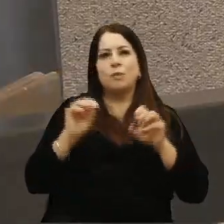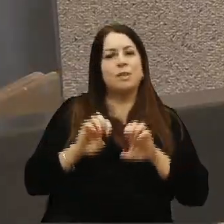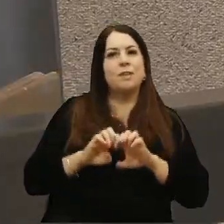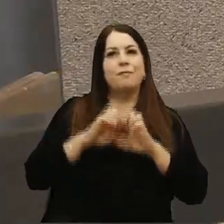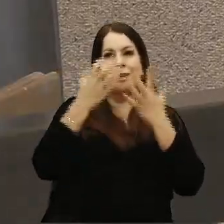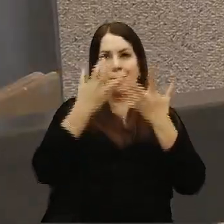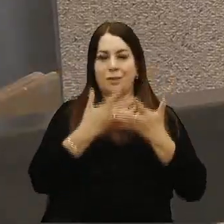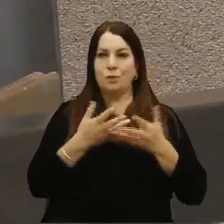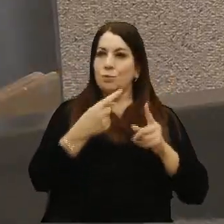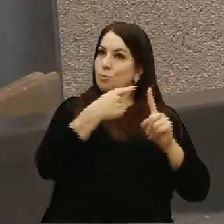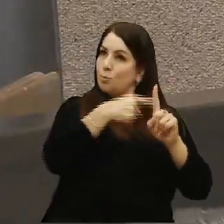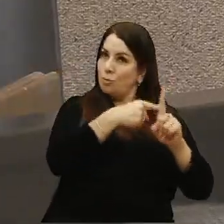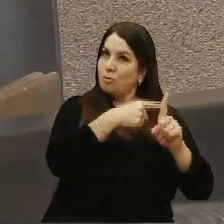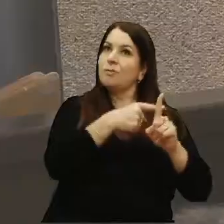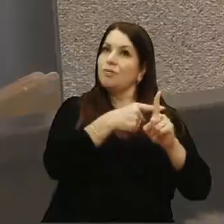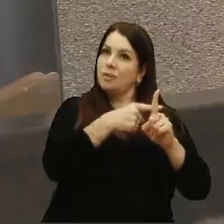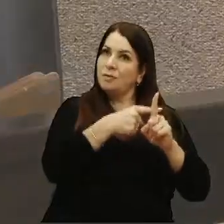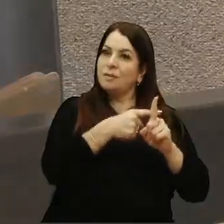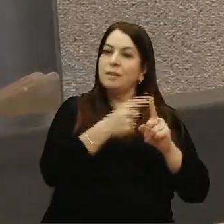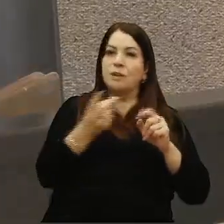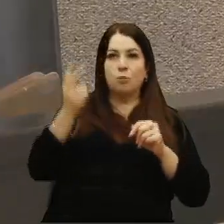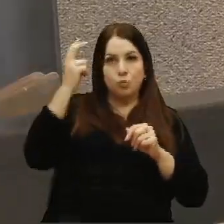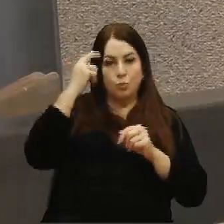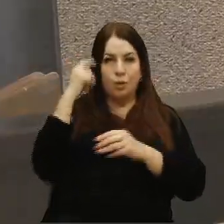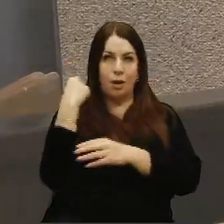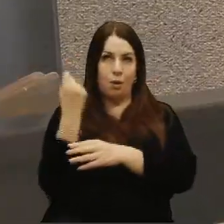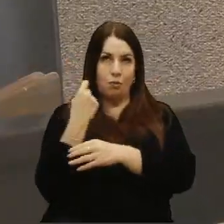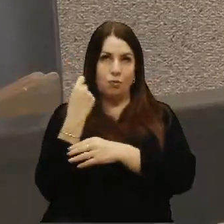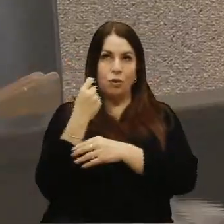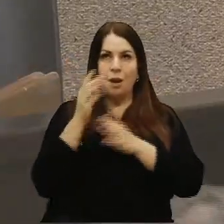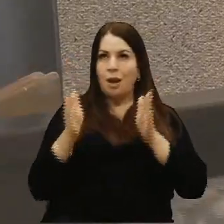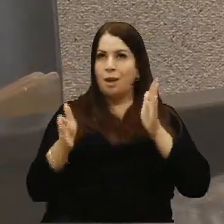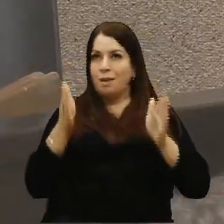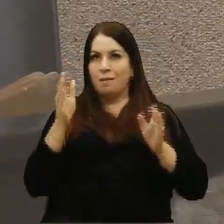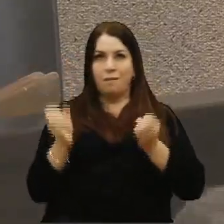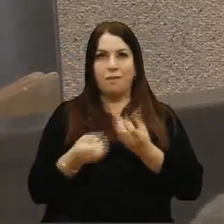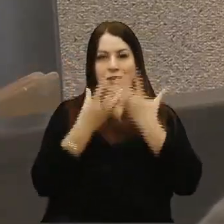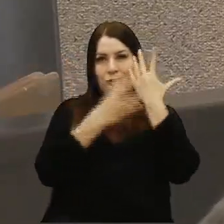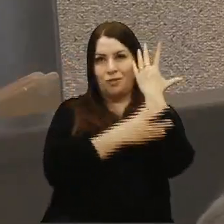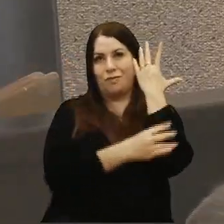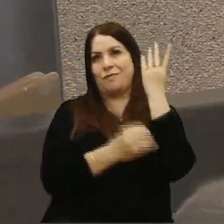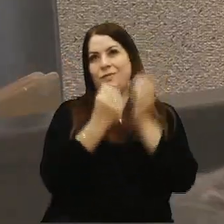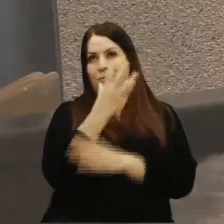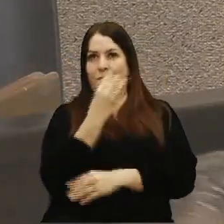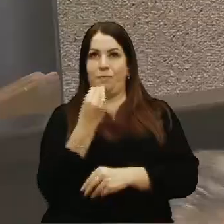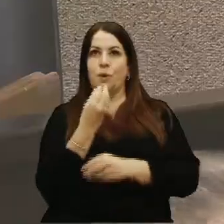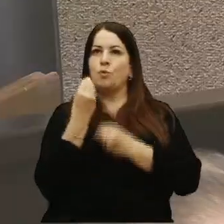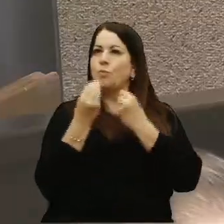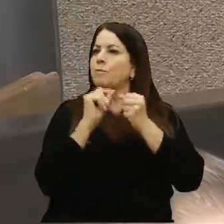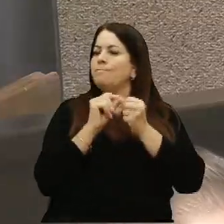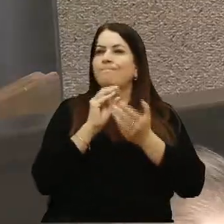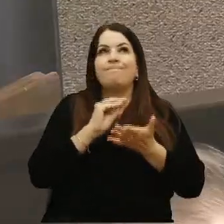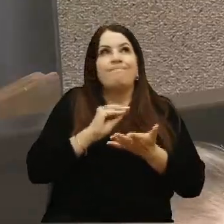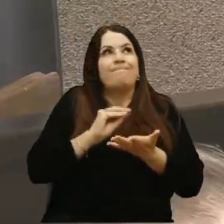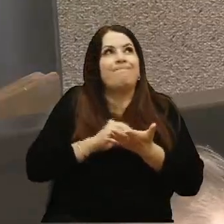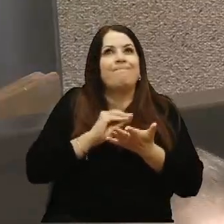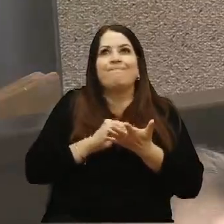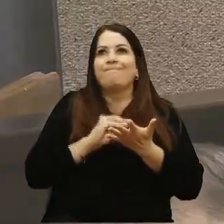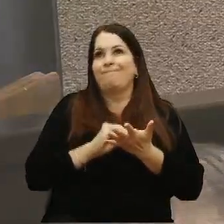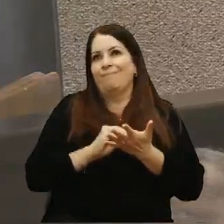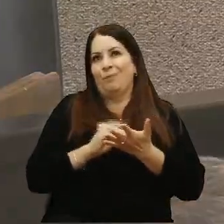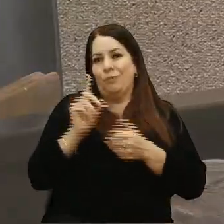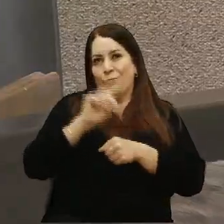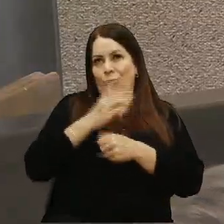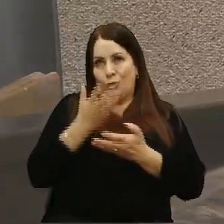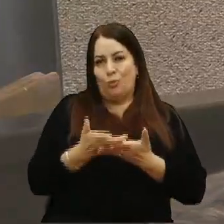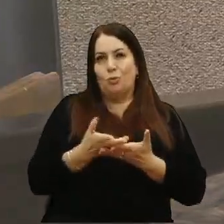eventos positivos, né, da cultura gaúcha durante os festejos farroupilhas. E como isso faz falta nos dias de hoje.